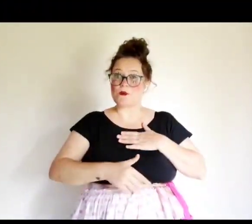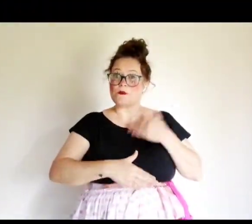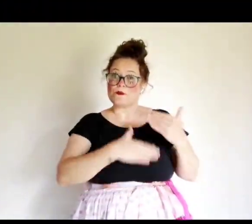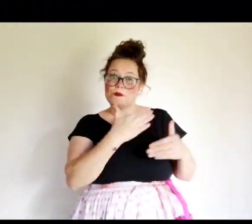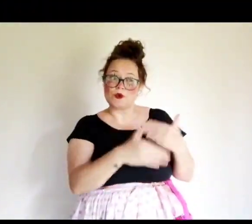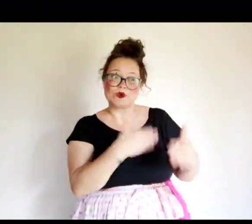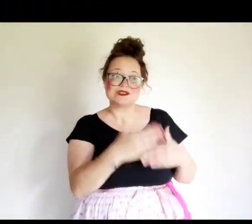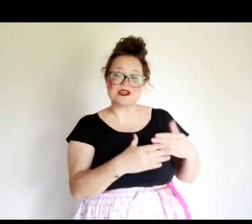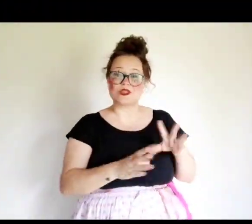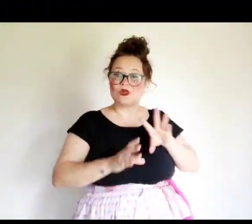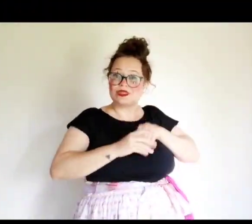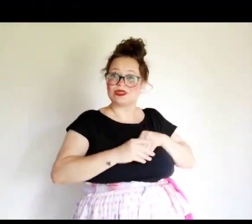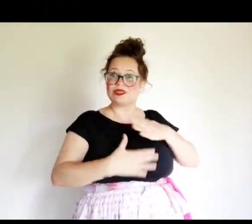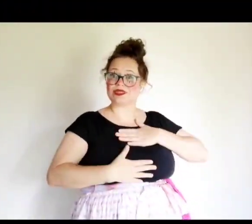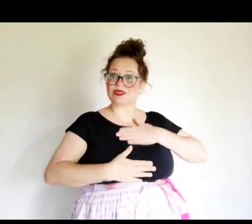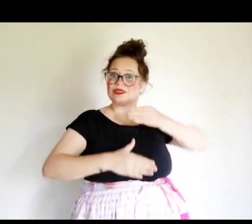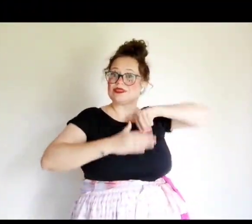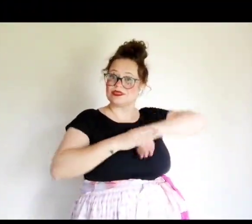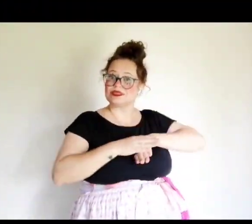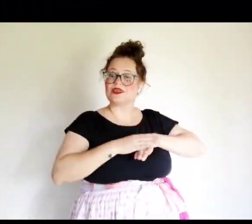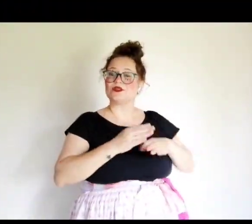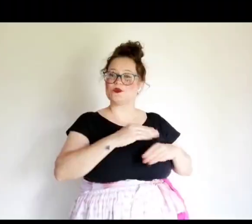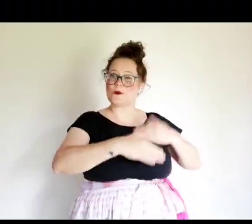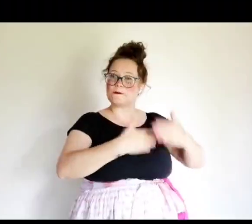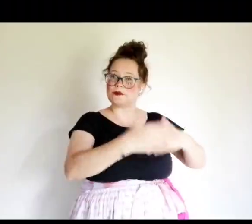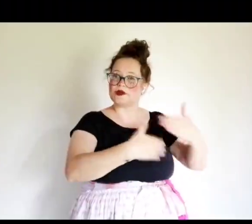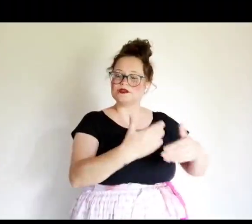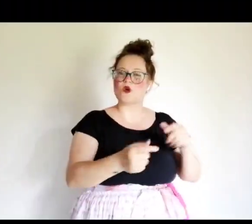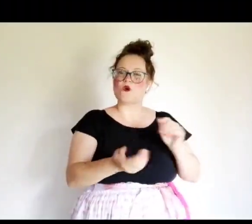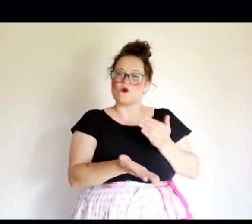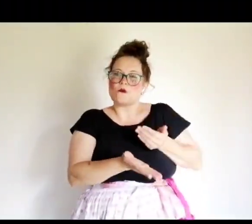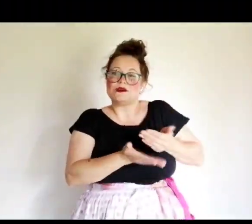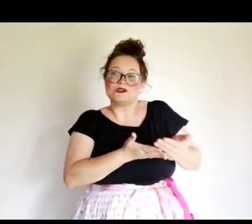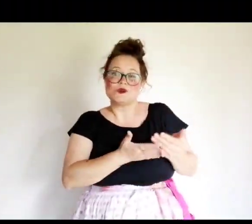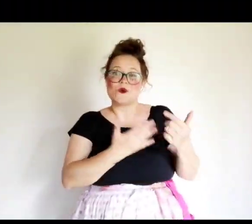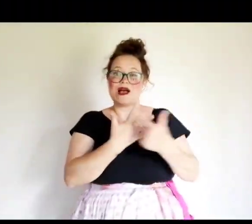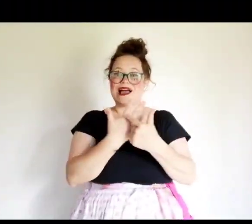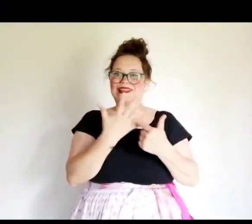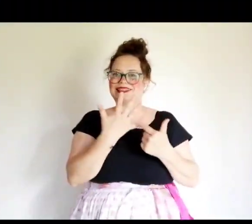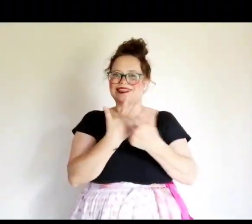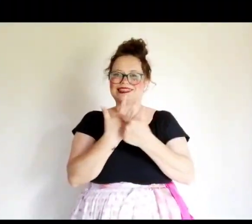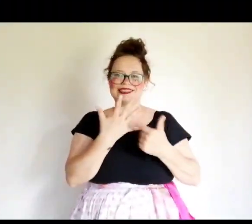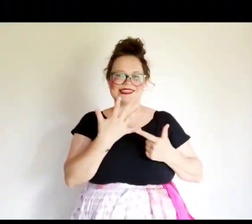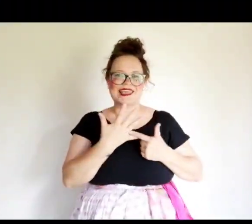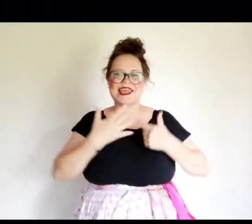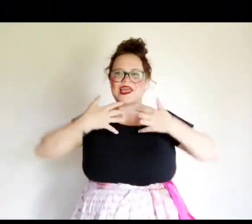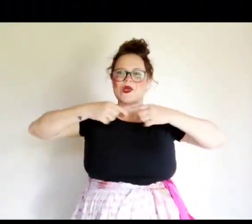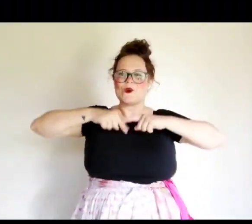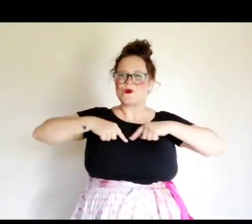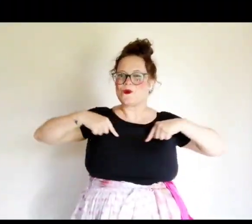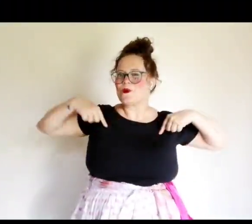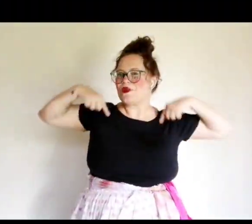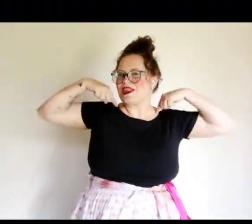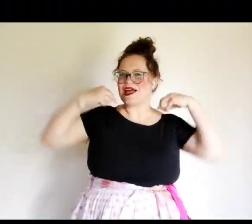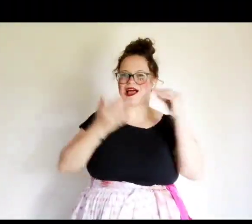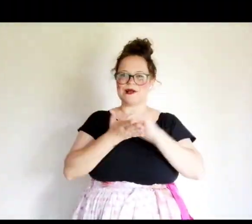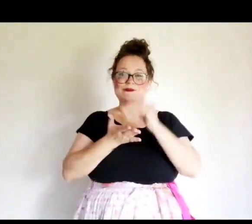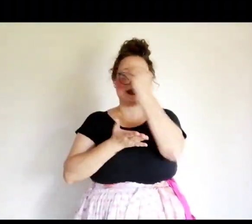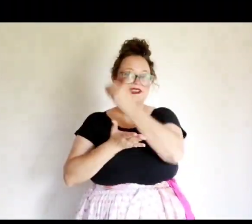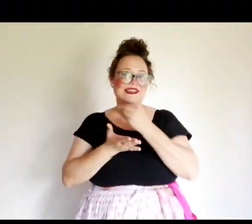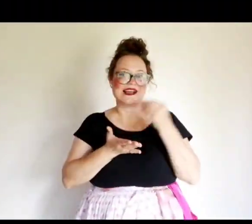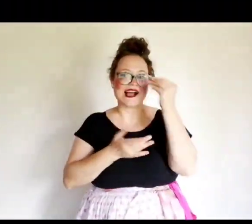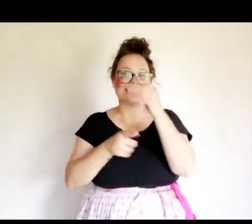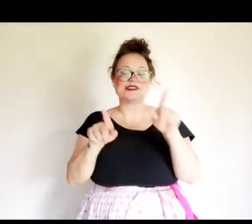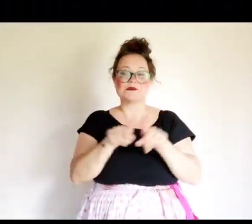no meu processo interno. Eu comecei a me maquiar, a usar anéis, colares, fiz experiência de